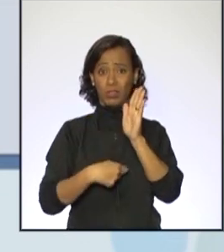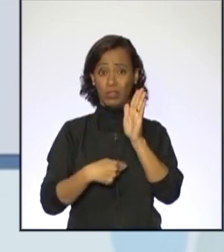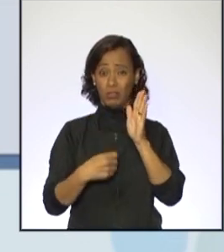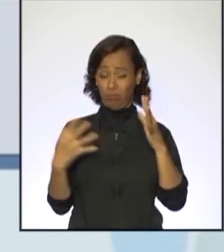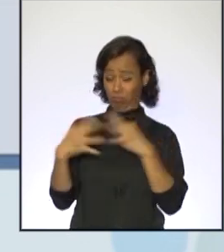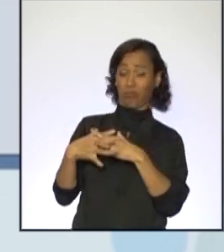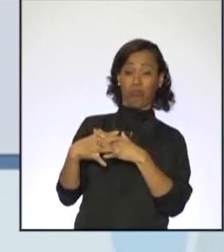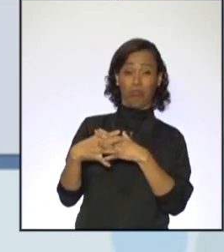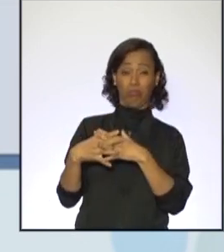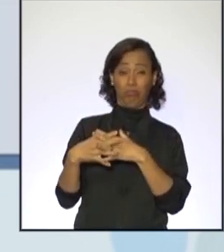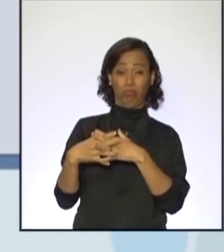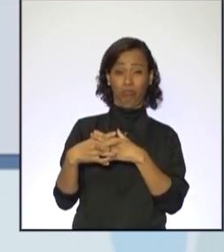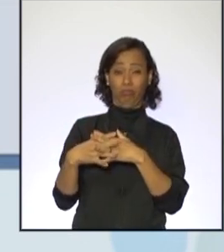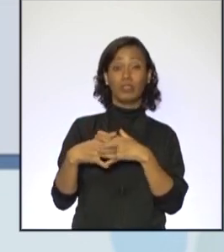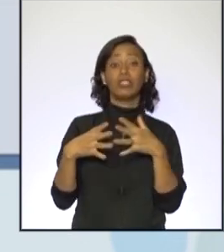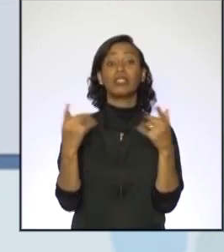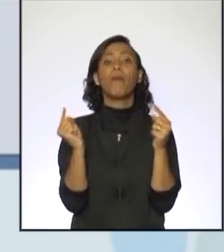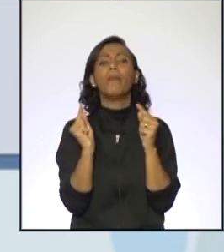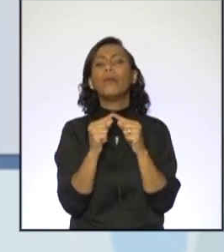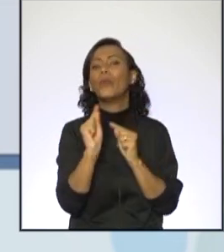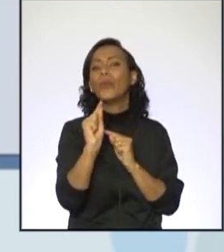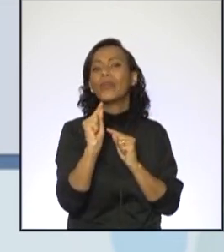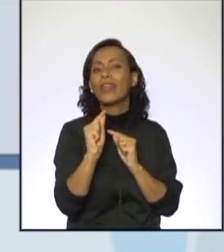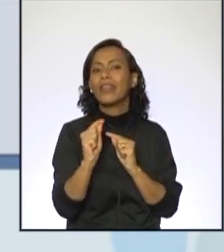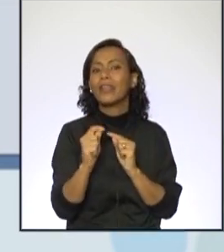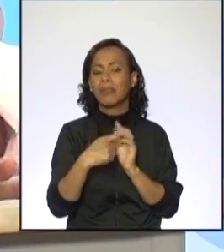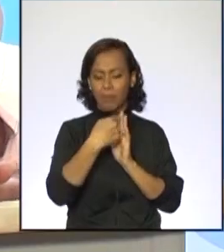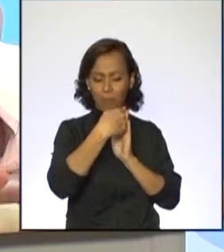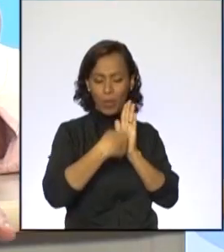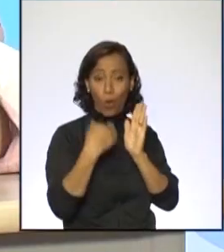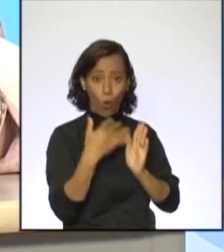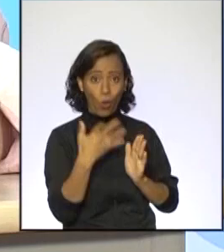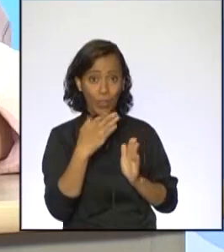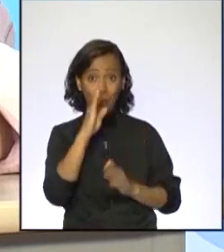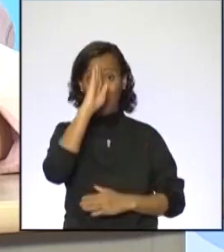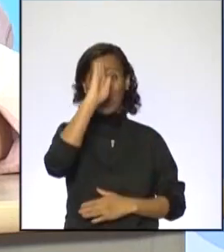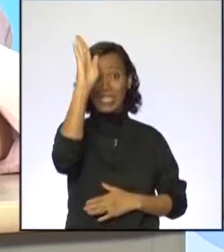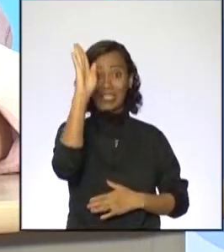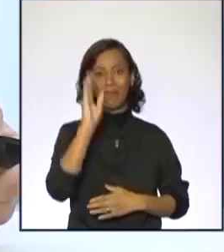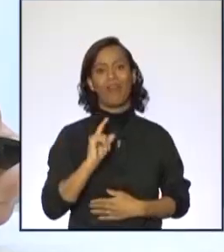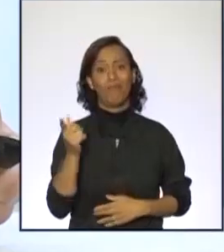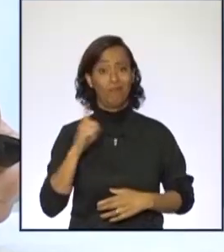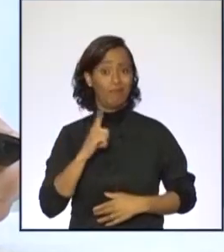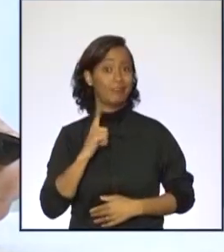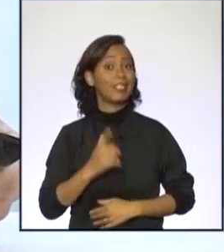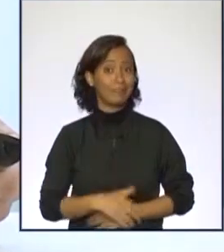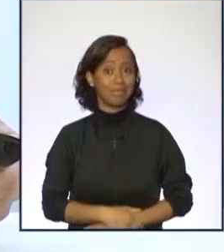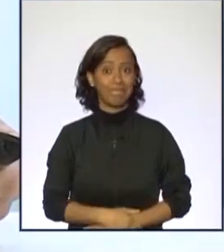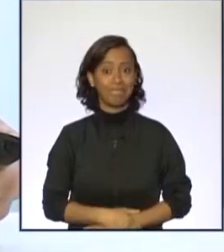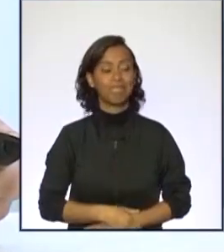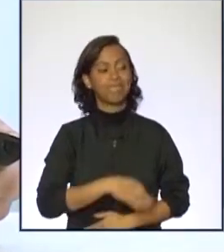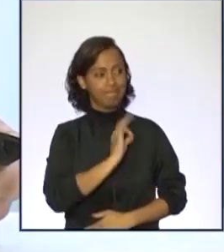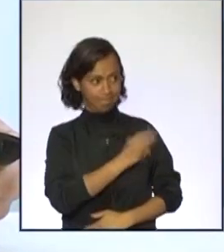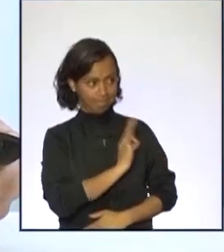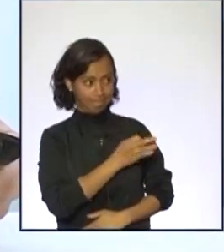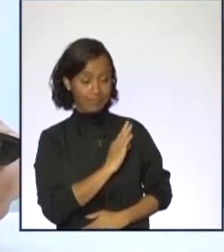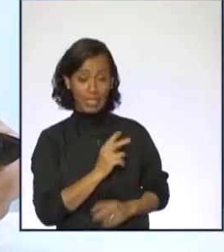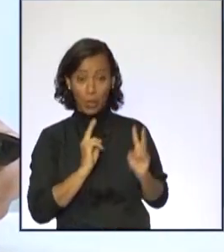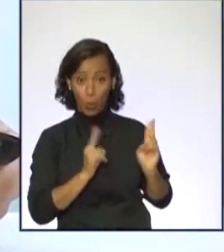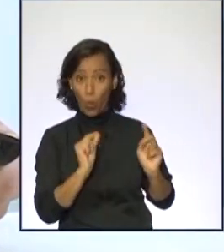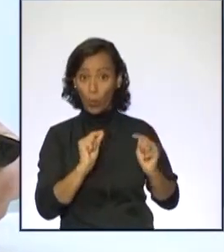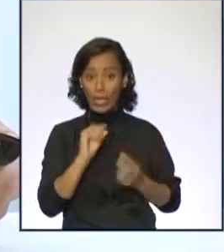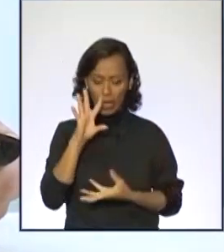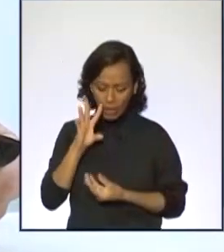palavras são fundamentais, são essenciais, são principais por conta disso. E esse é um exemplo de como nós podemos montar um resumo